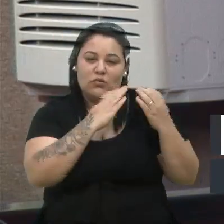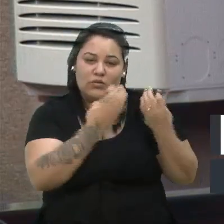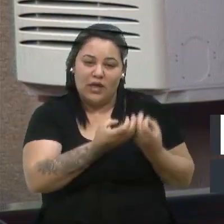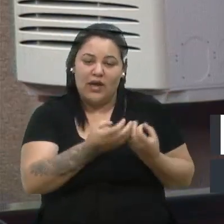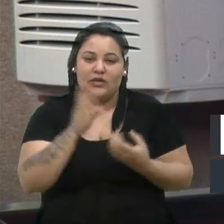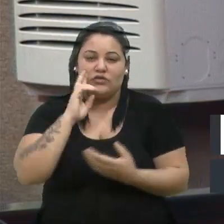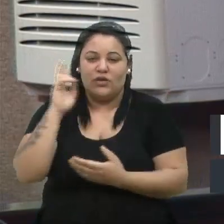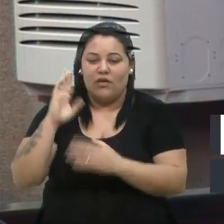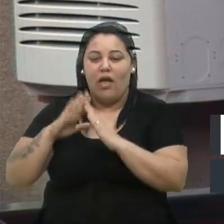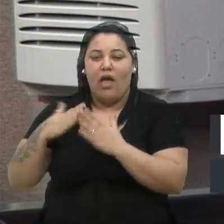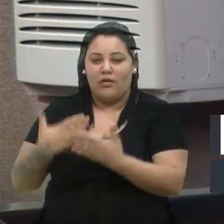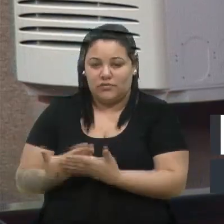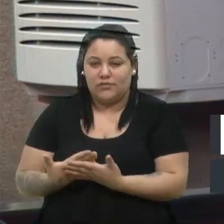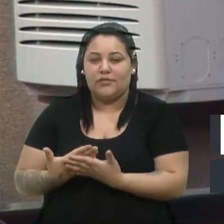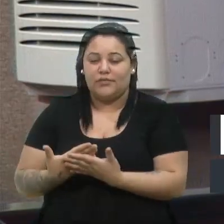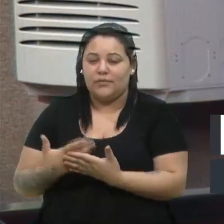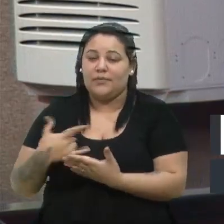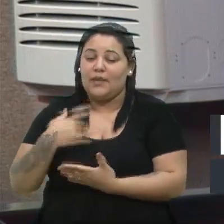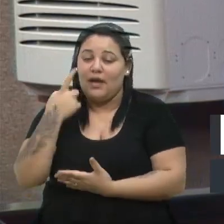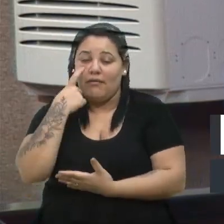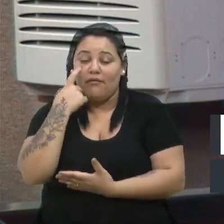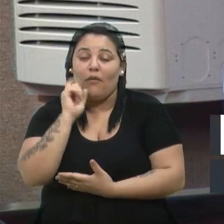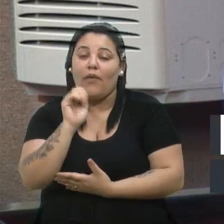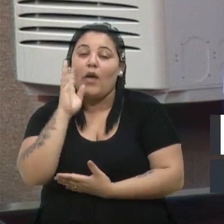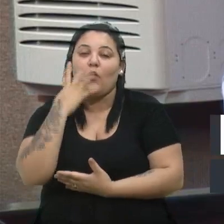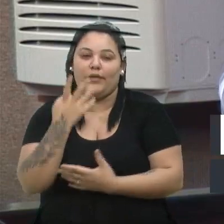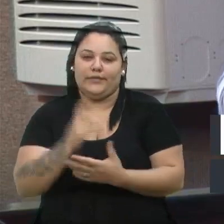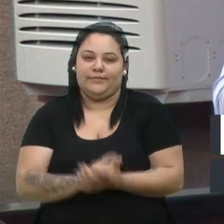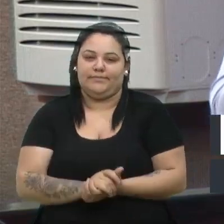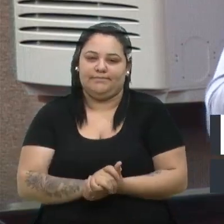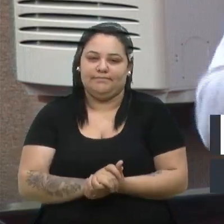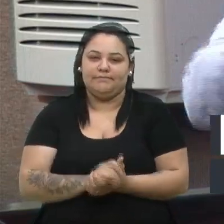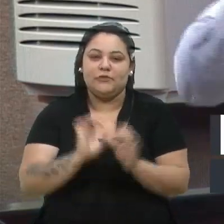com a direção da escola, para se deliberar sobre esse tema. Era isso, obrigado. Obrigado.